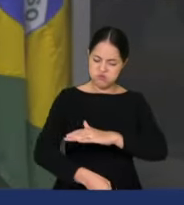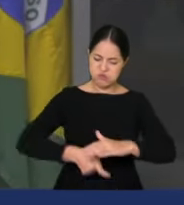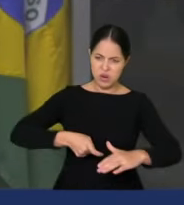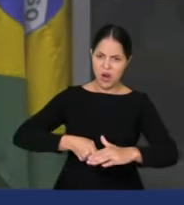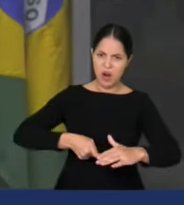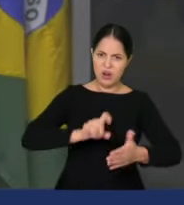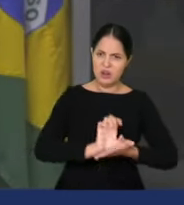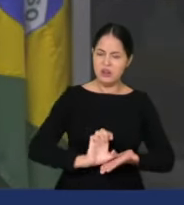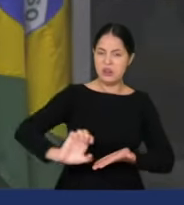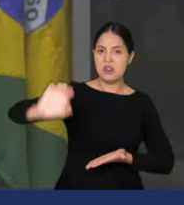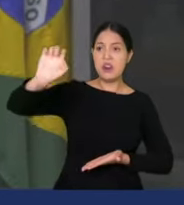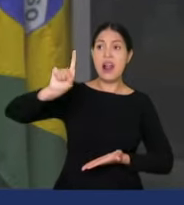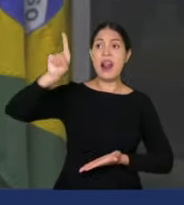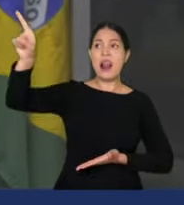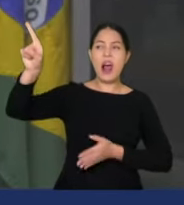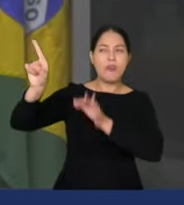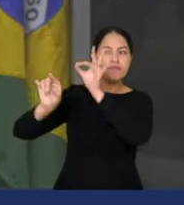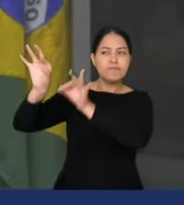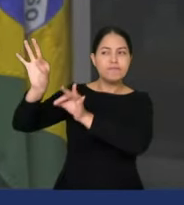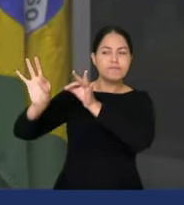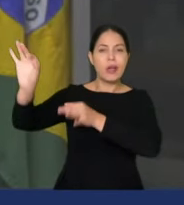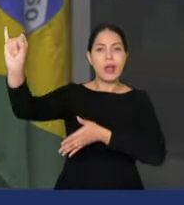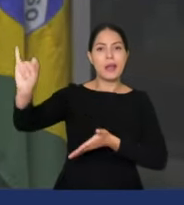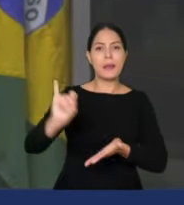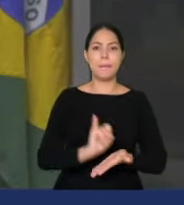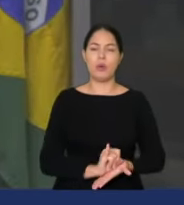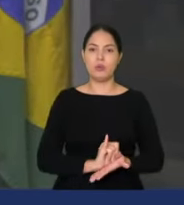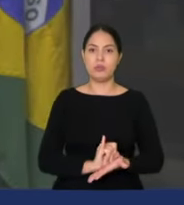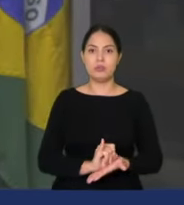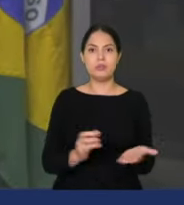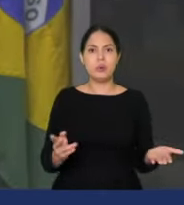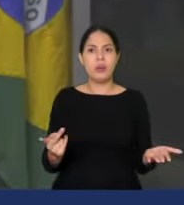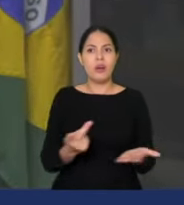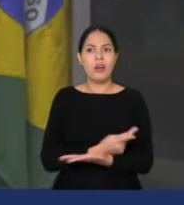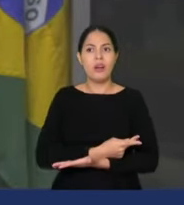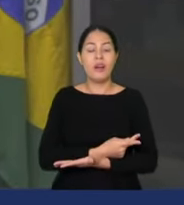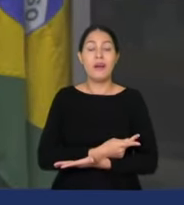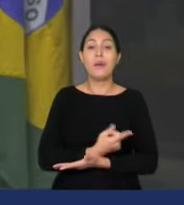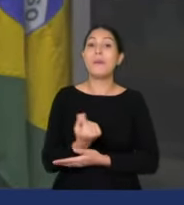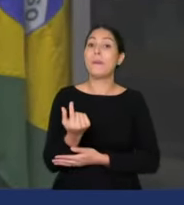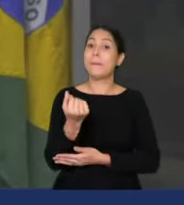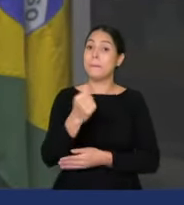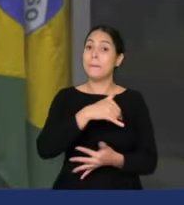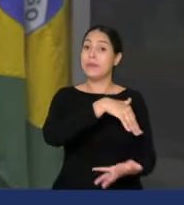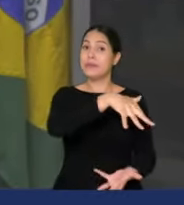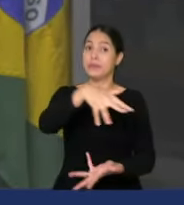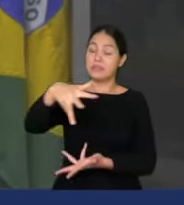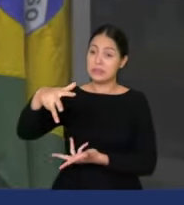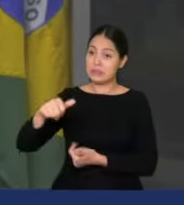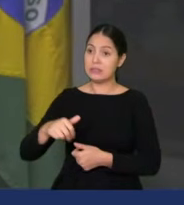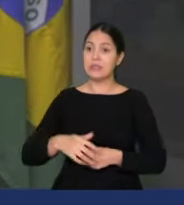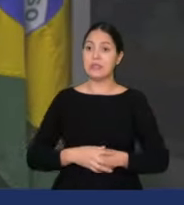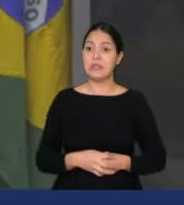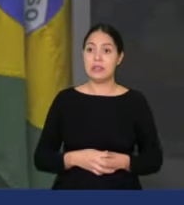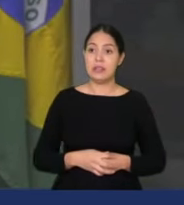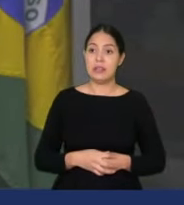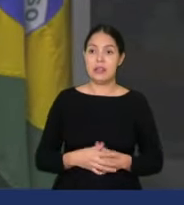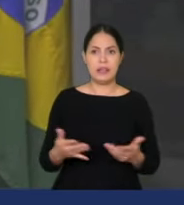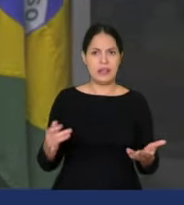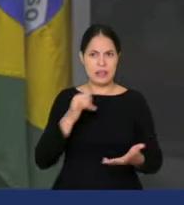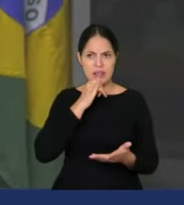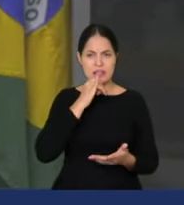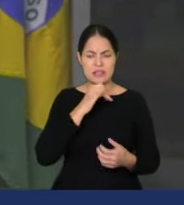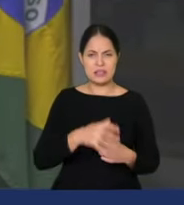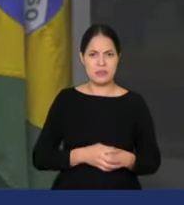sujeito também aos preços internacionais. A Petrobras vai comprar mais caro lá e vender mais barato aqui? Não vai.